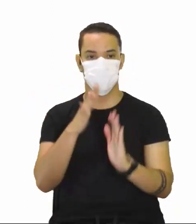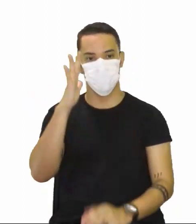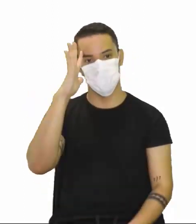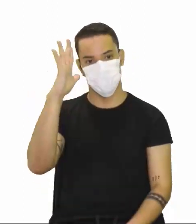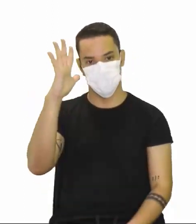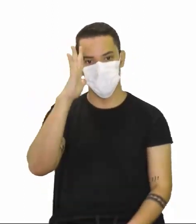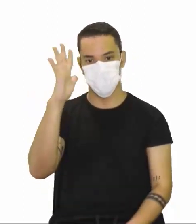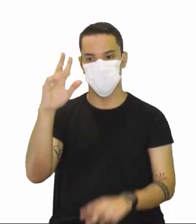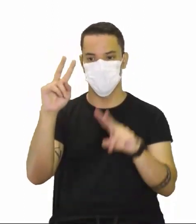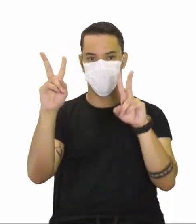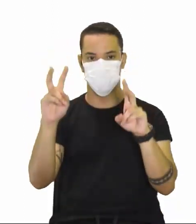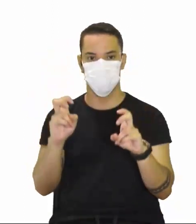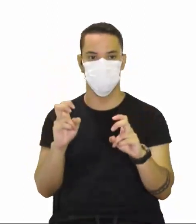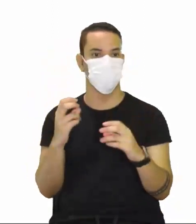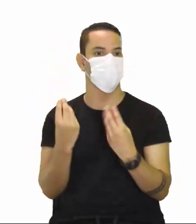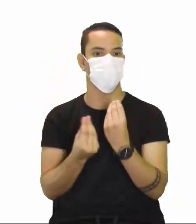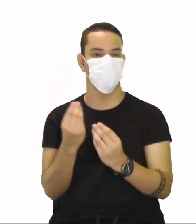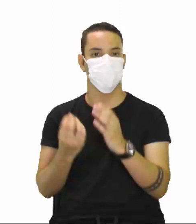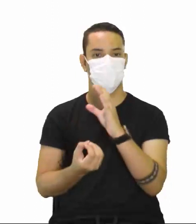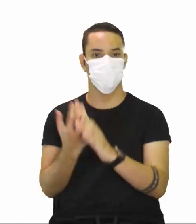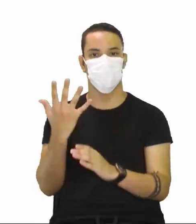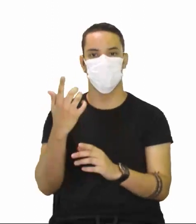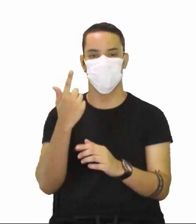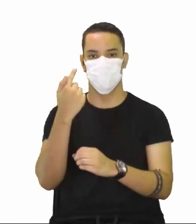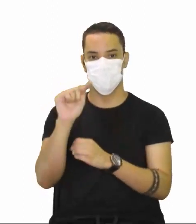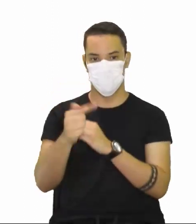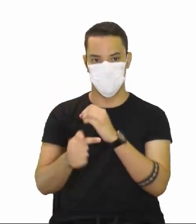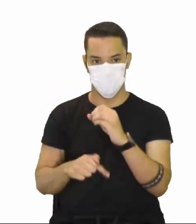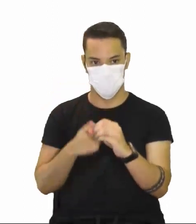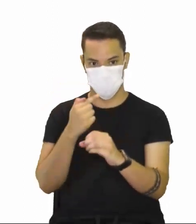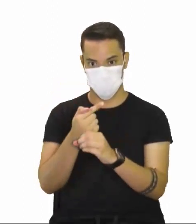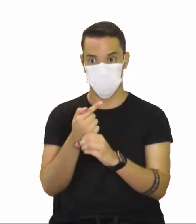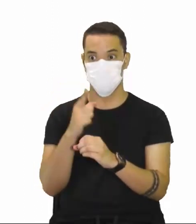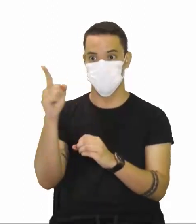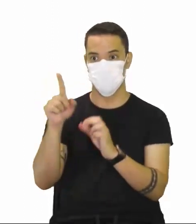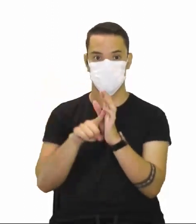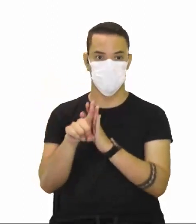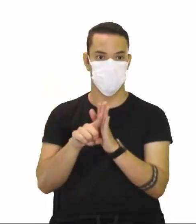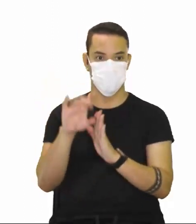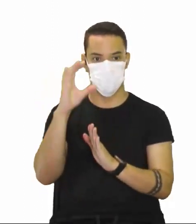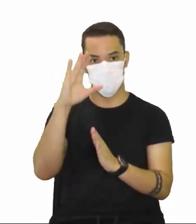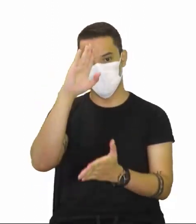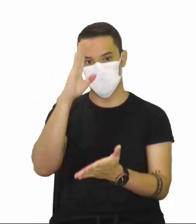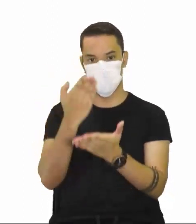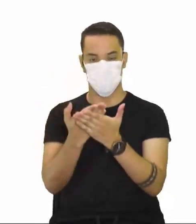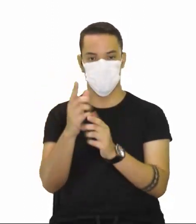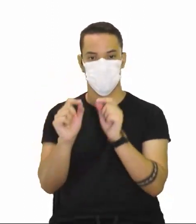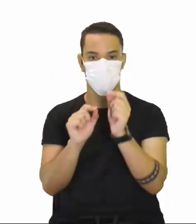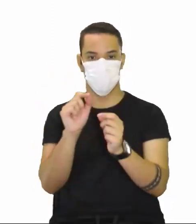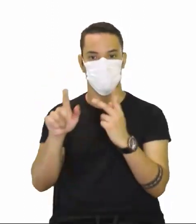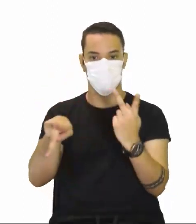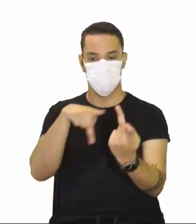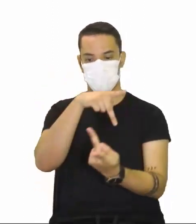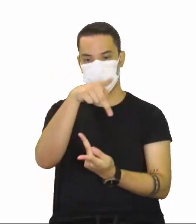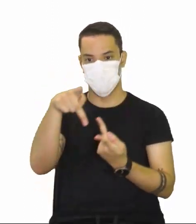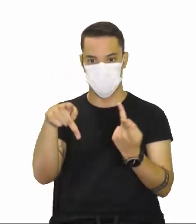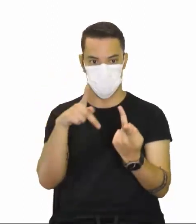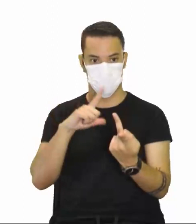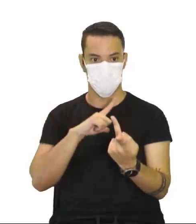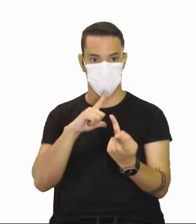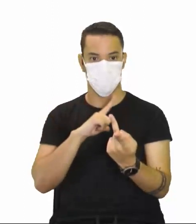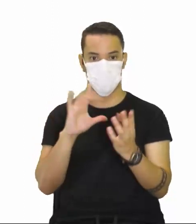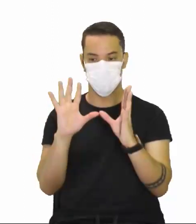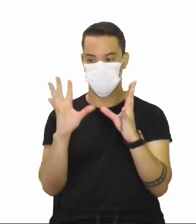que se referia à natureza do átomo. Esses cientistas, eles acreditavam que o universo era constituído